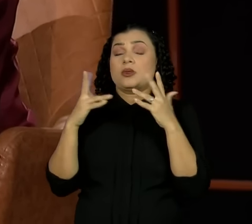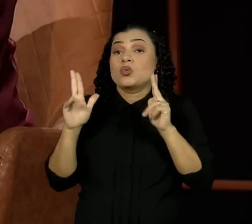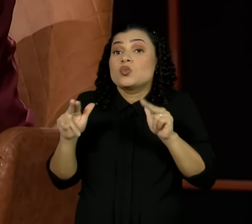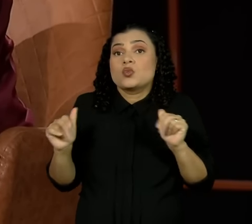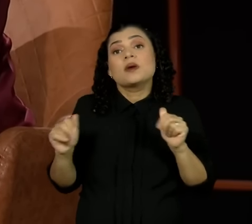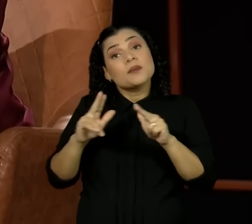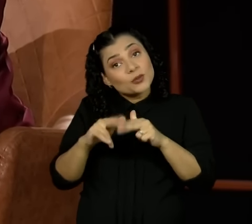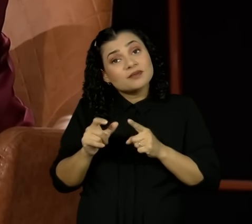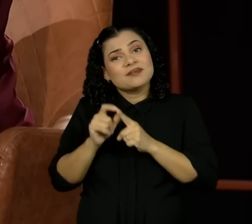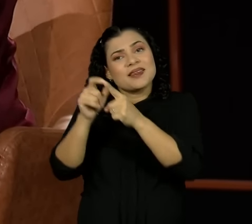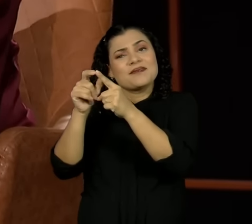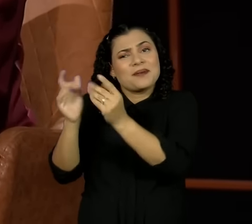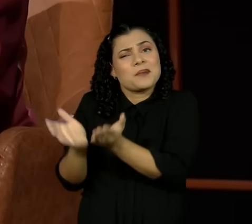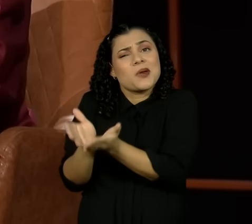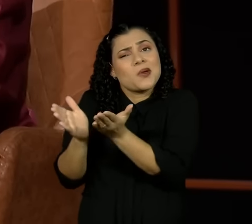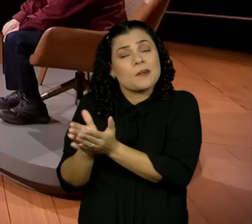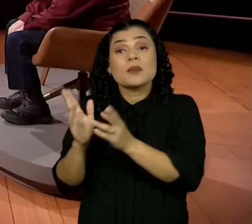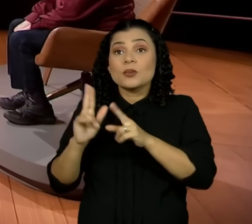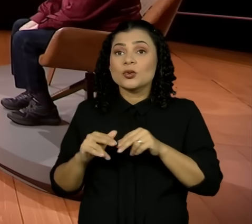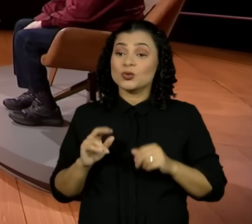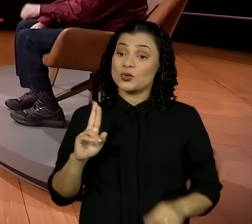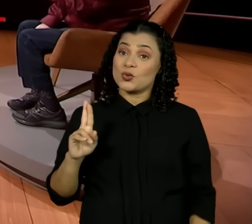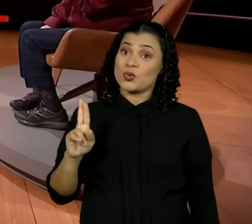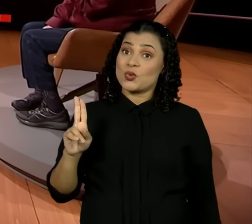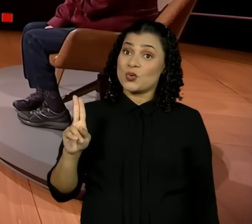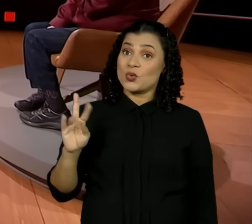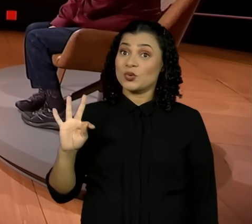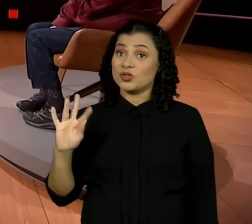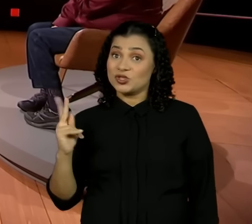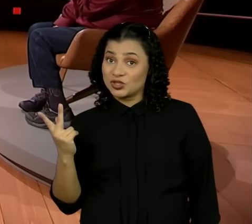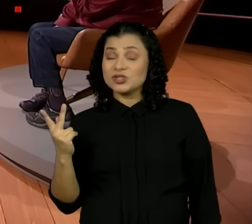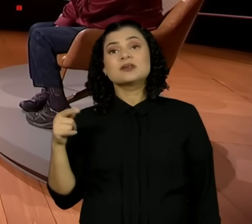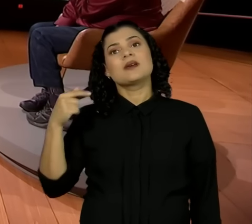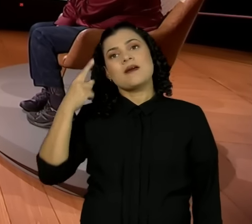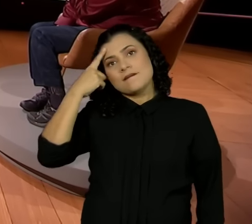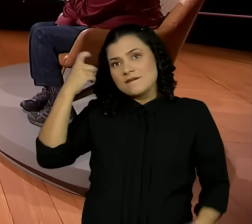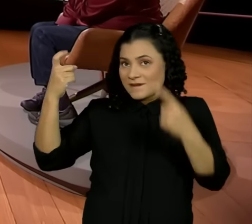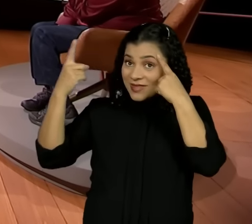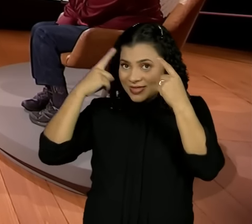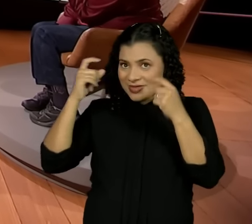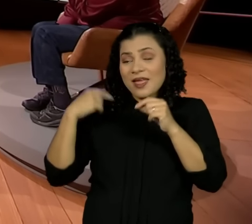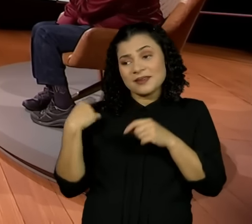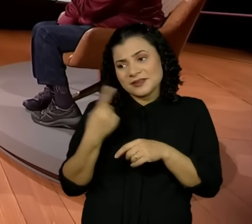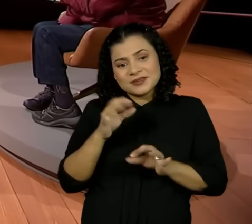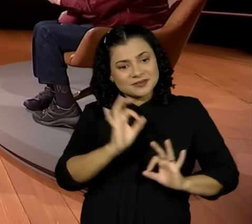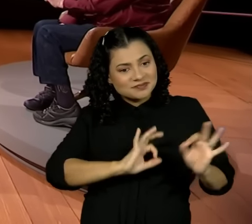Ruth era incrível, a Ruth tinha umas ideias malucas. Então aí você vê o salário, era desse tamanho.